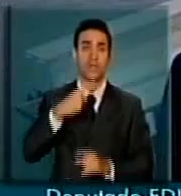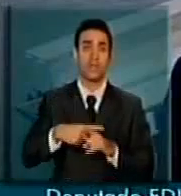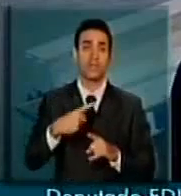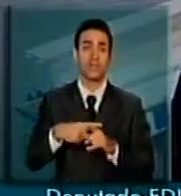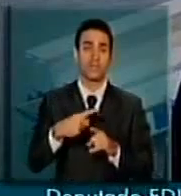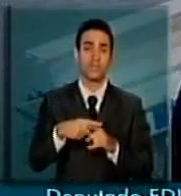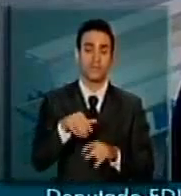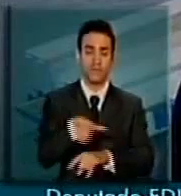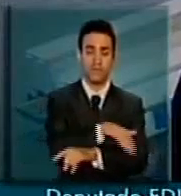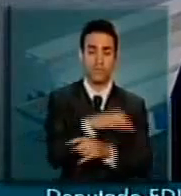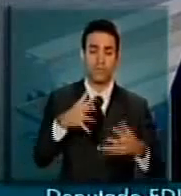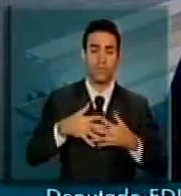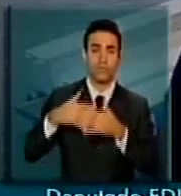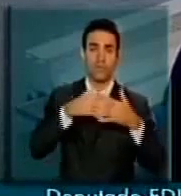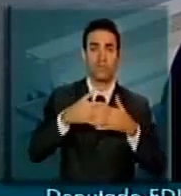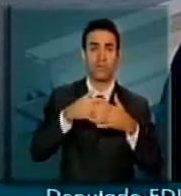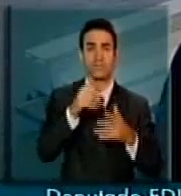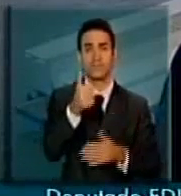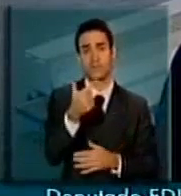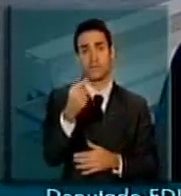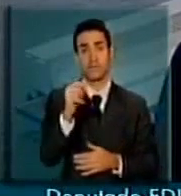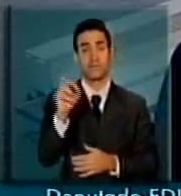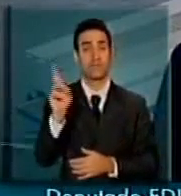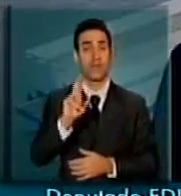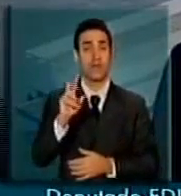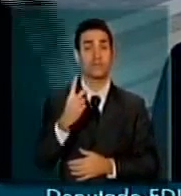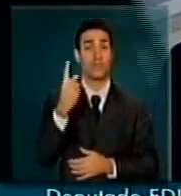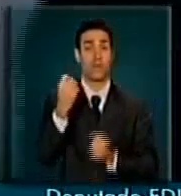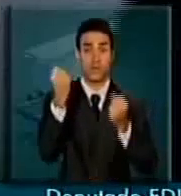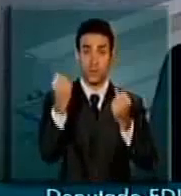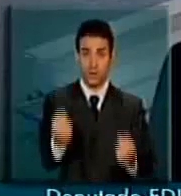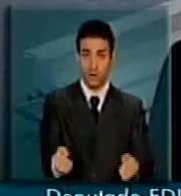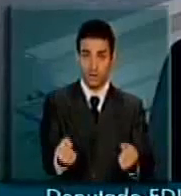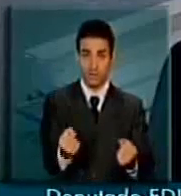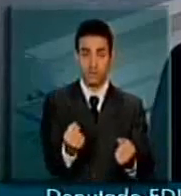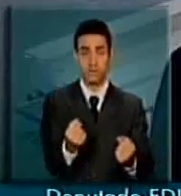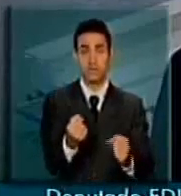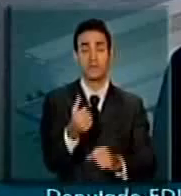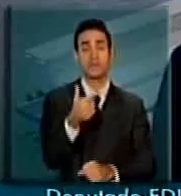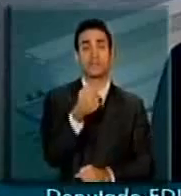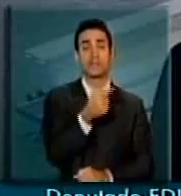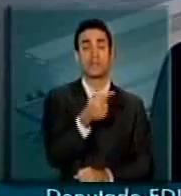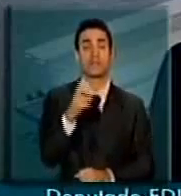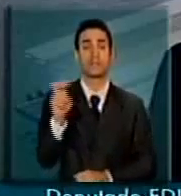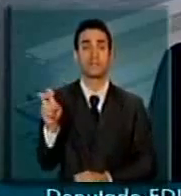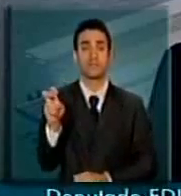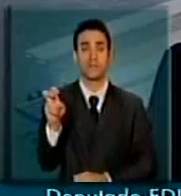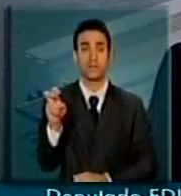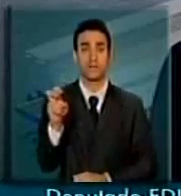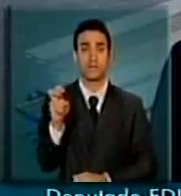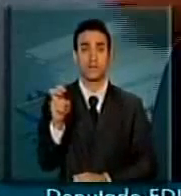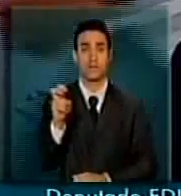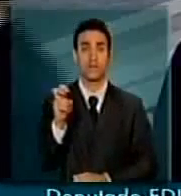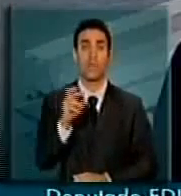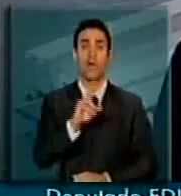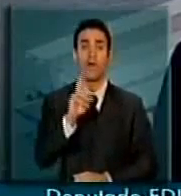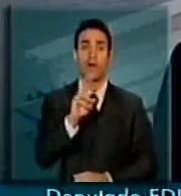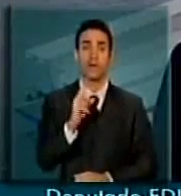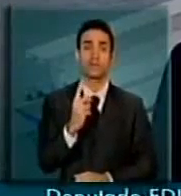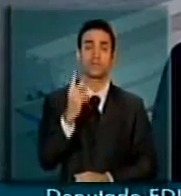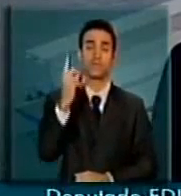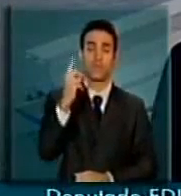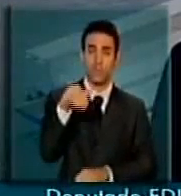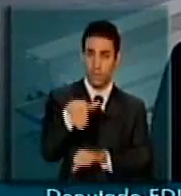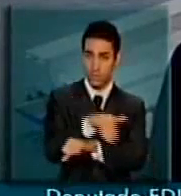120 por tonelada nas rodovias, R$ 75 por tonelada de ferrovias e